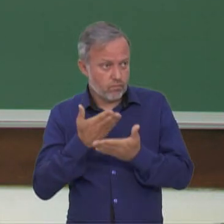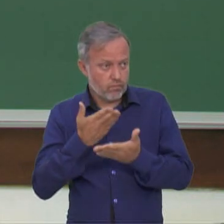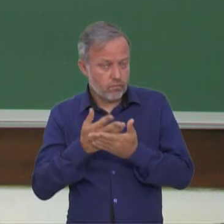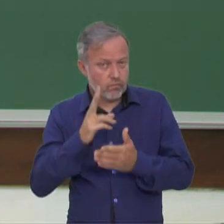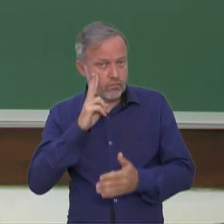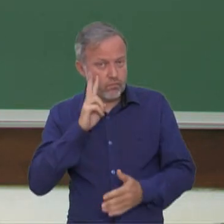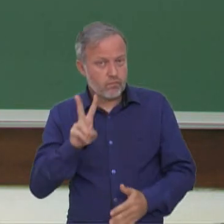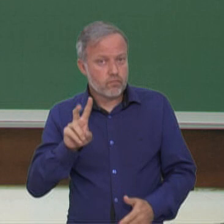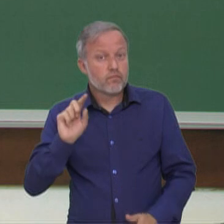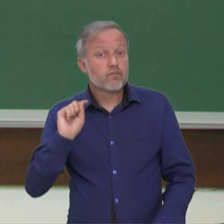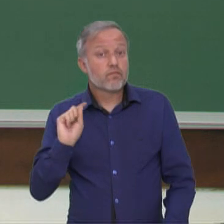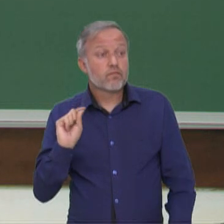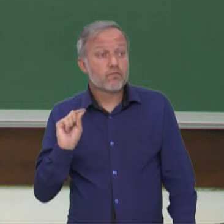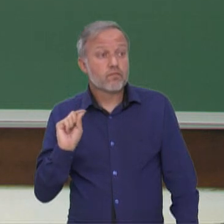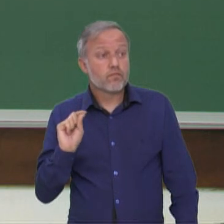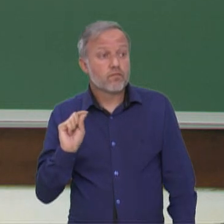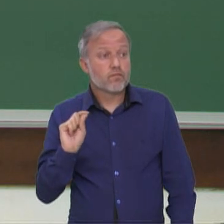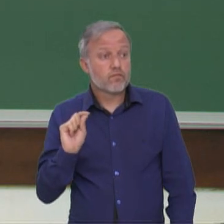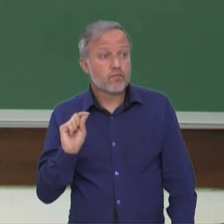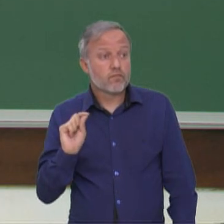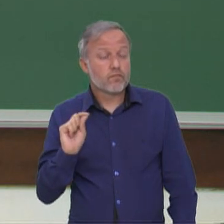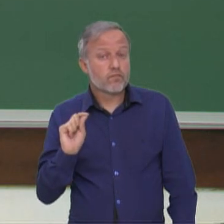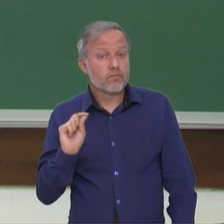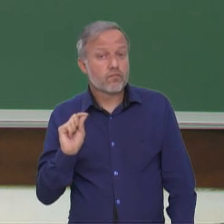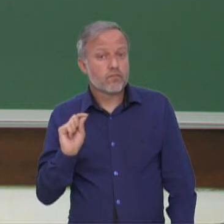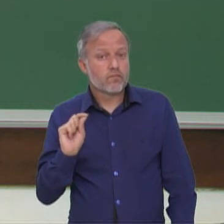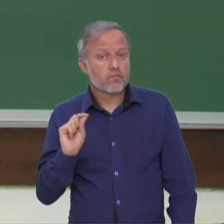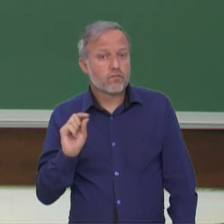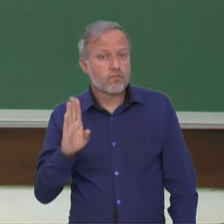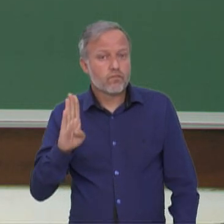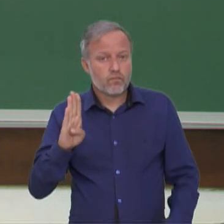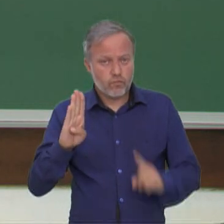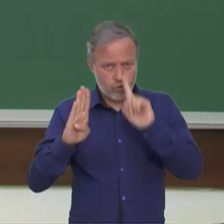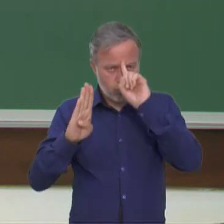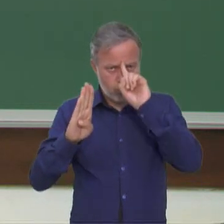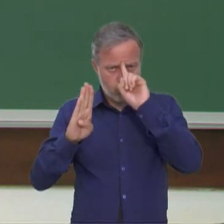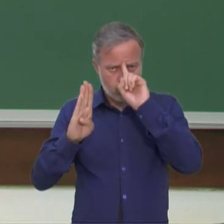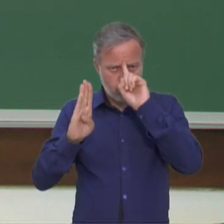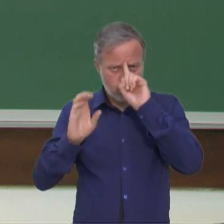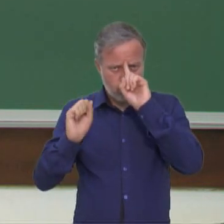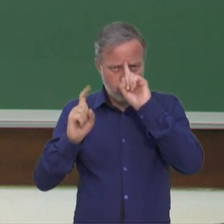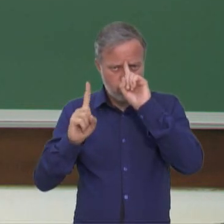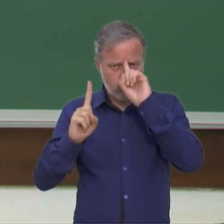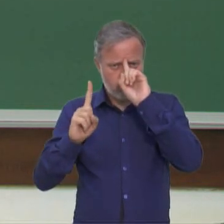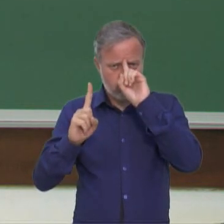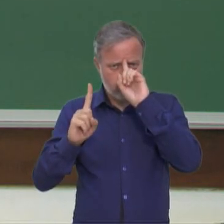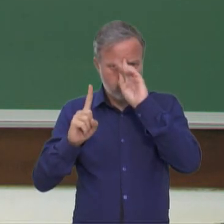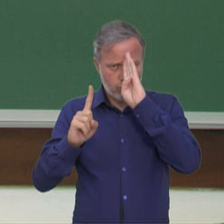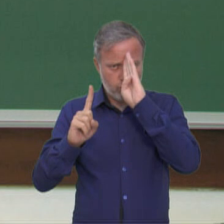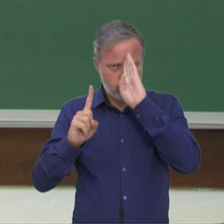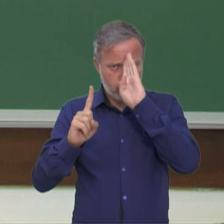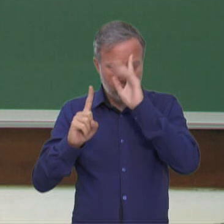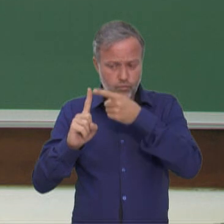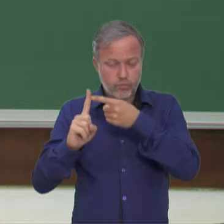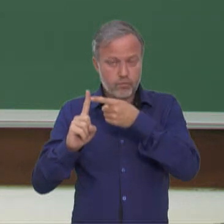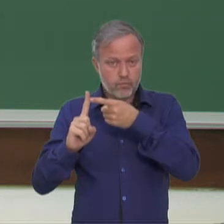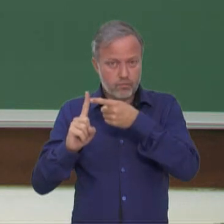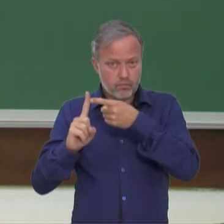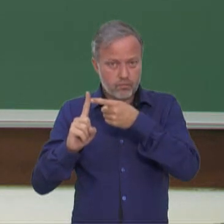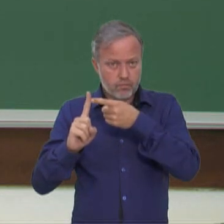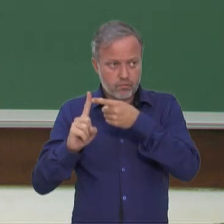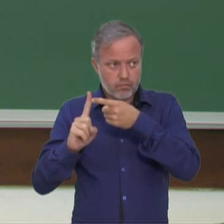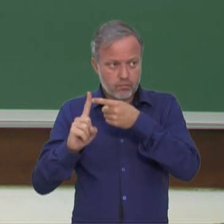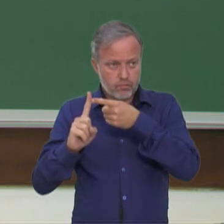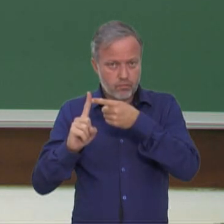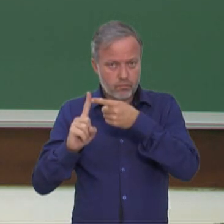vão ver que a subjetiva, ela se confunde com a objetiva direta. Então, dica,